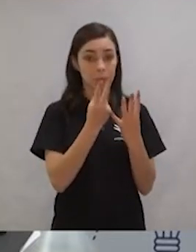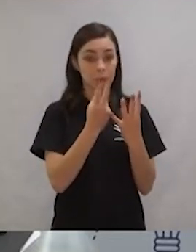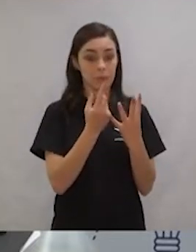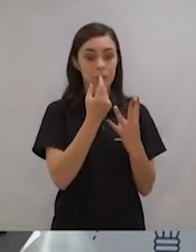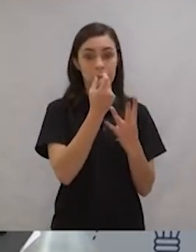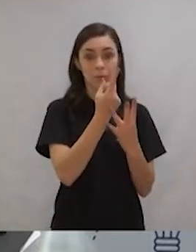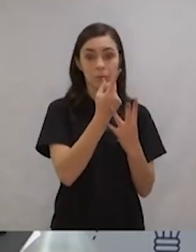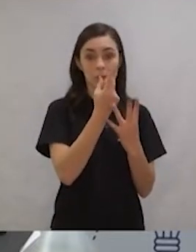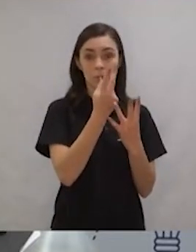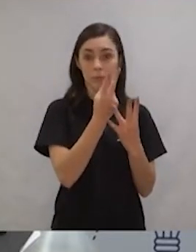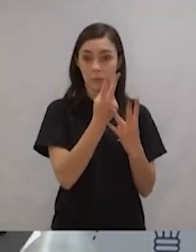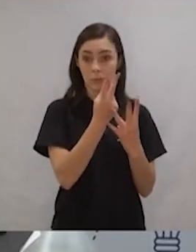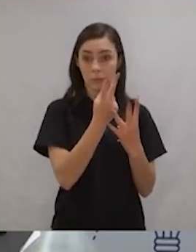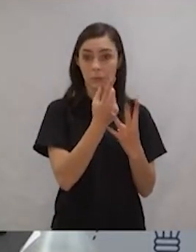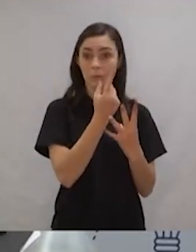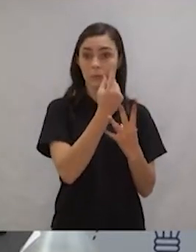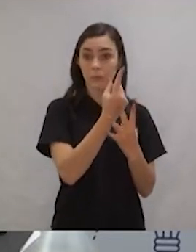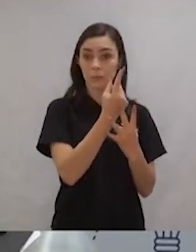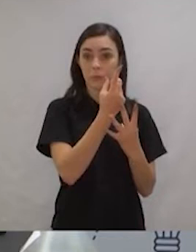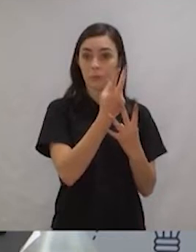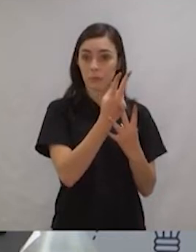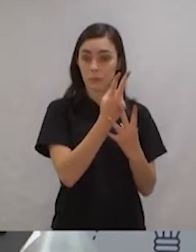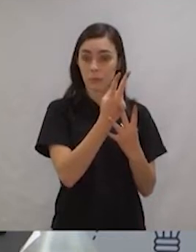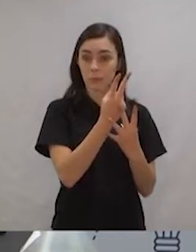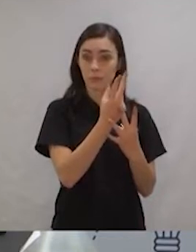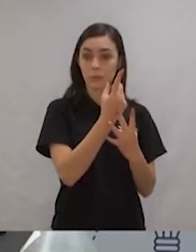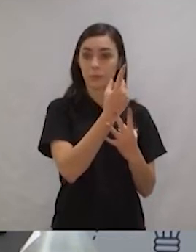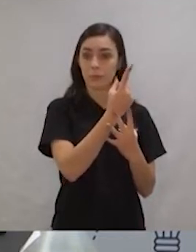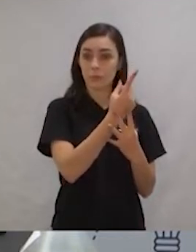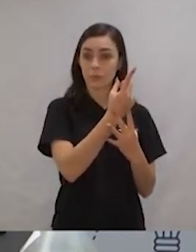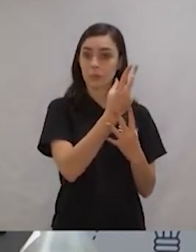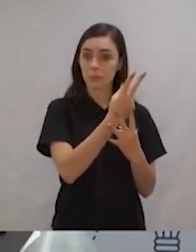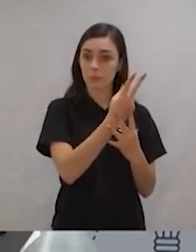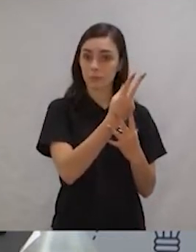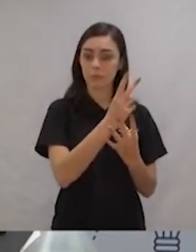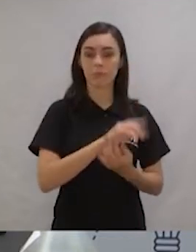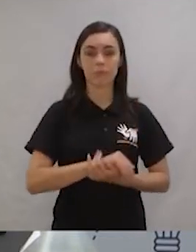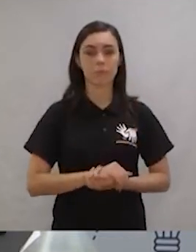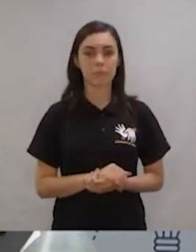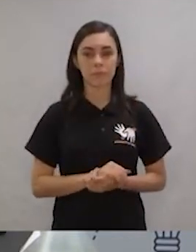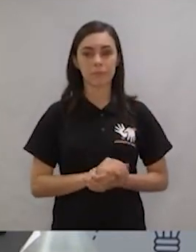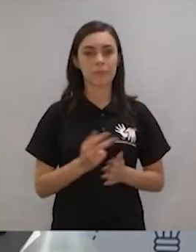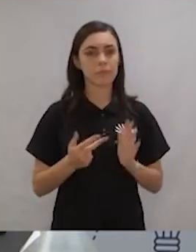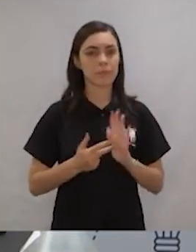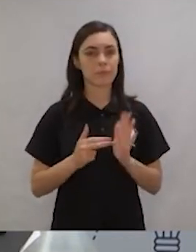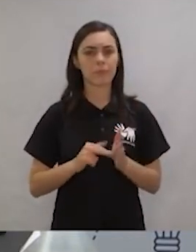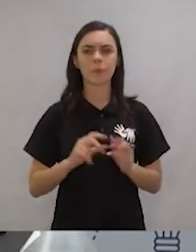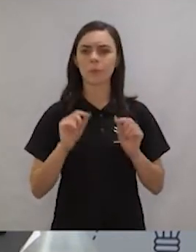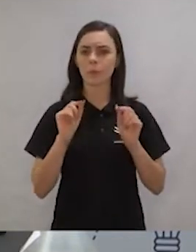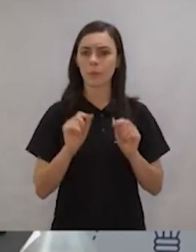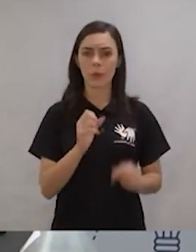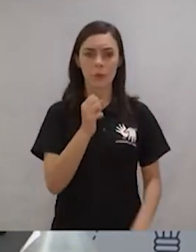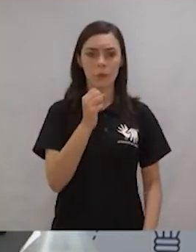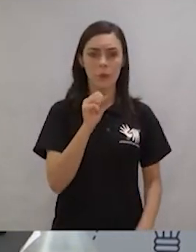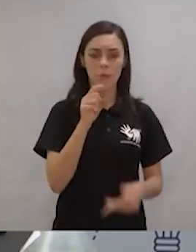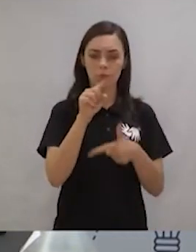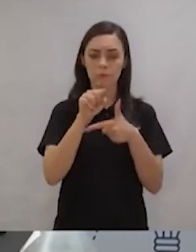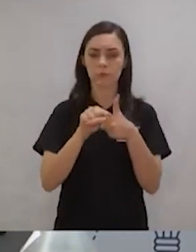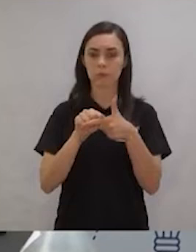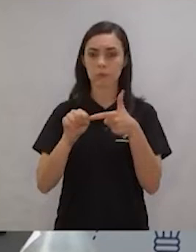2. 1, 2. 1, 2. 1, 2. Então,